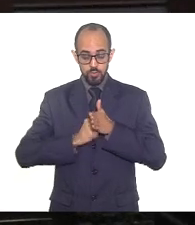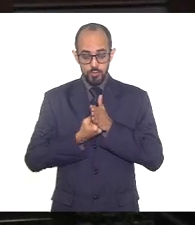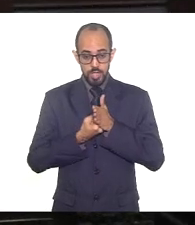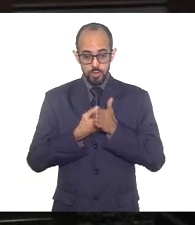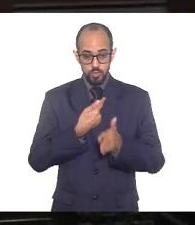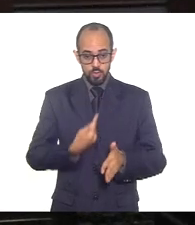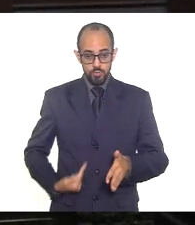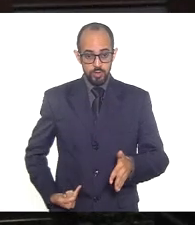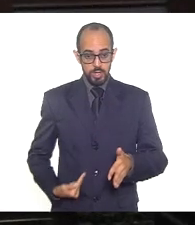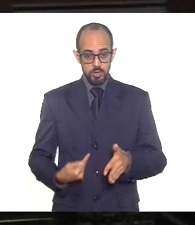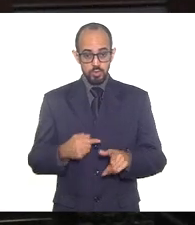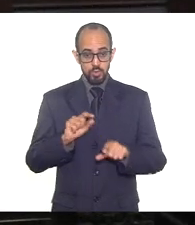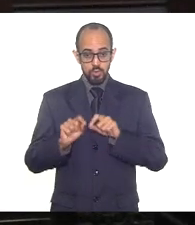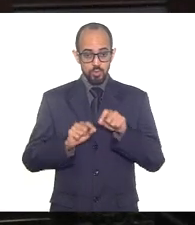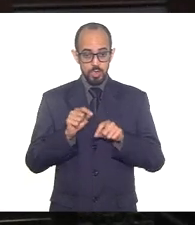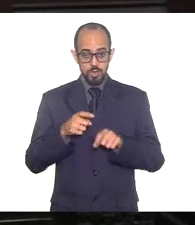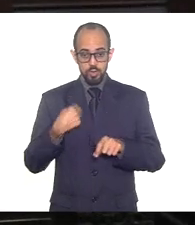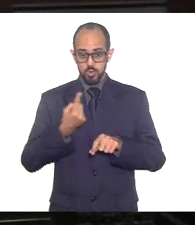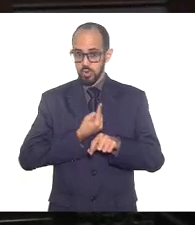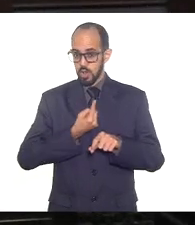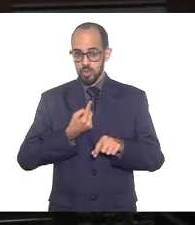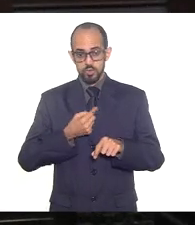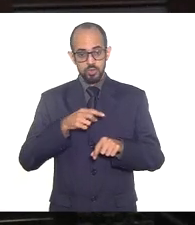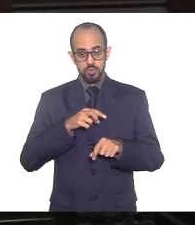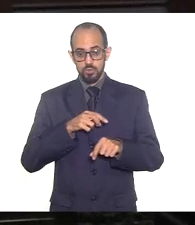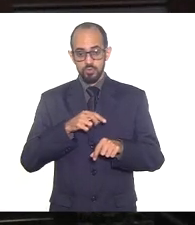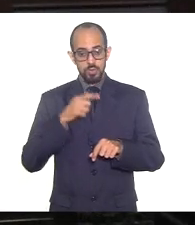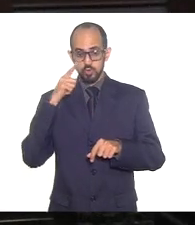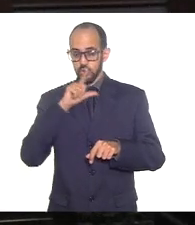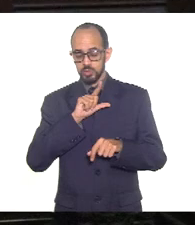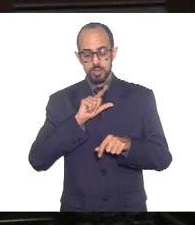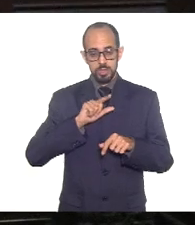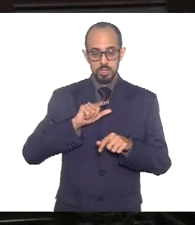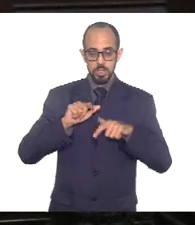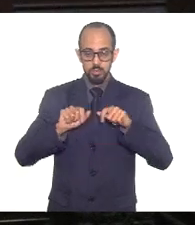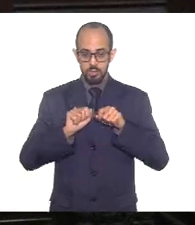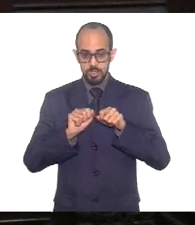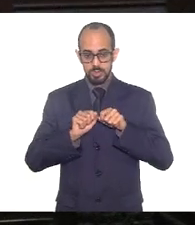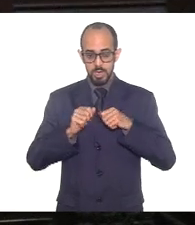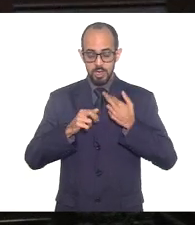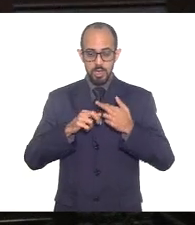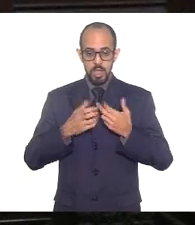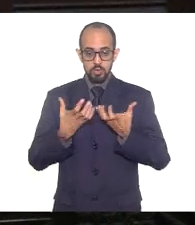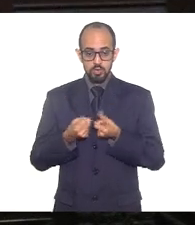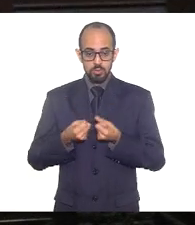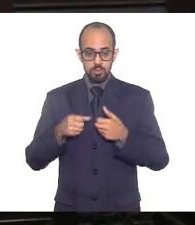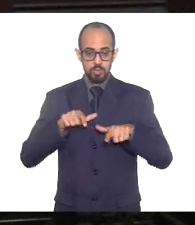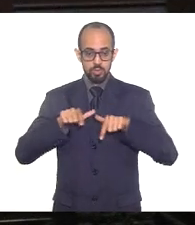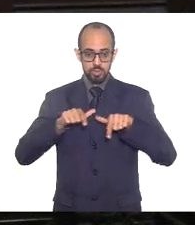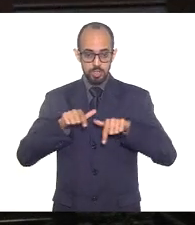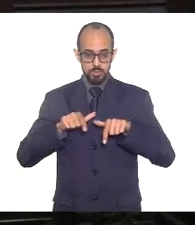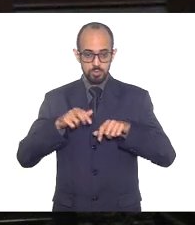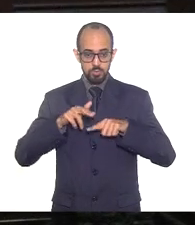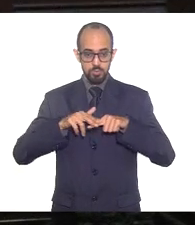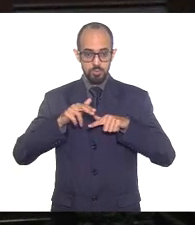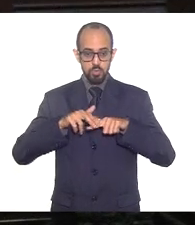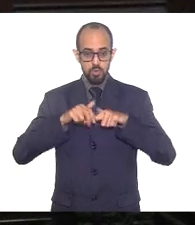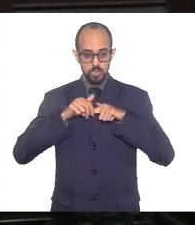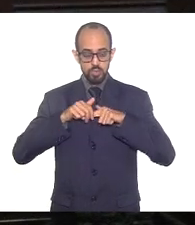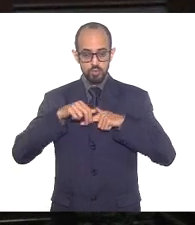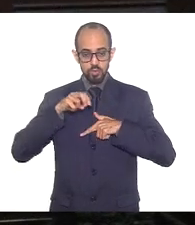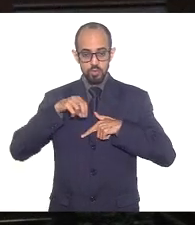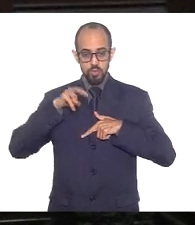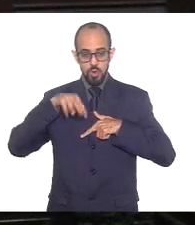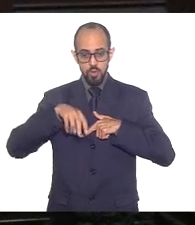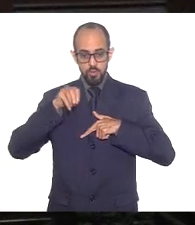Governador e nós não vou mostrar compreendo com o nosso trabalho então por isso um novo encaminha pela manutenção do